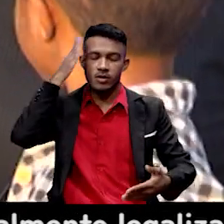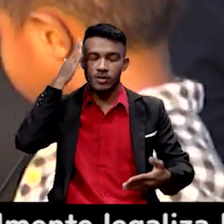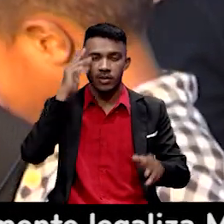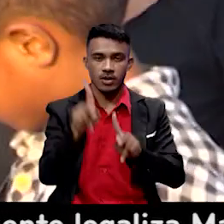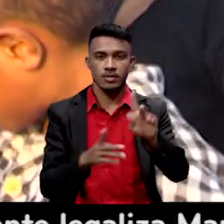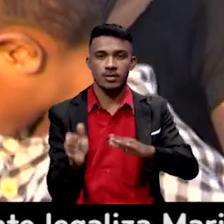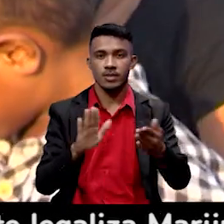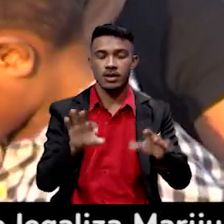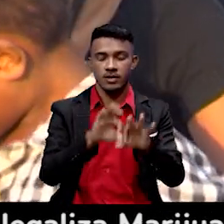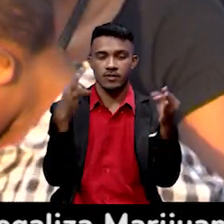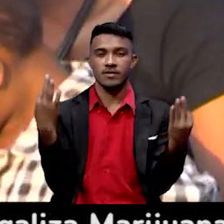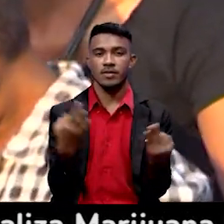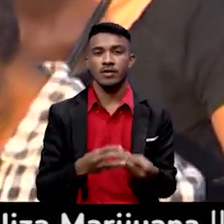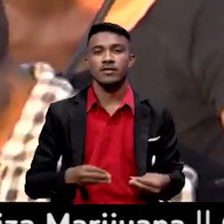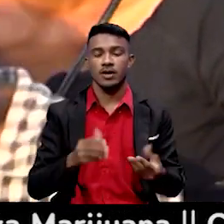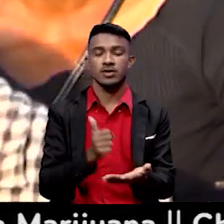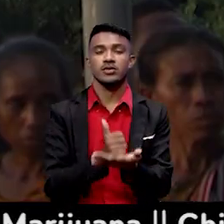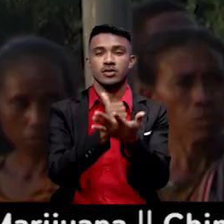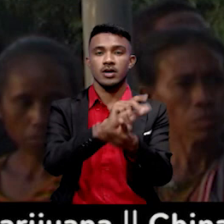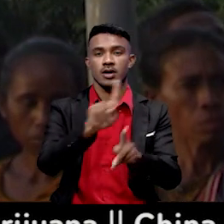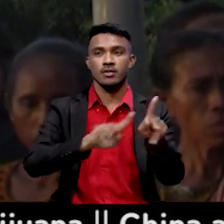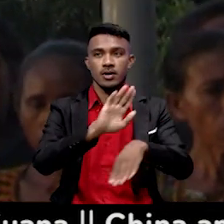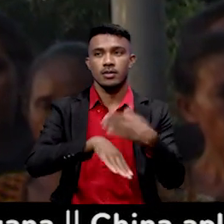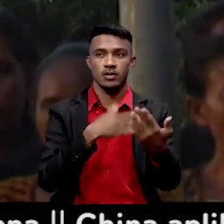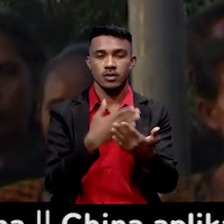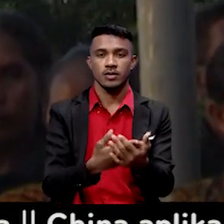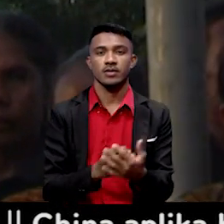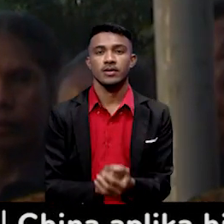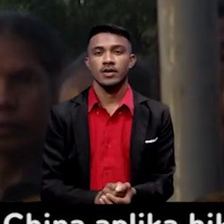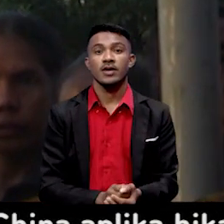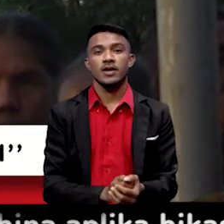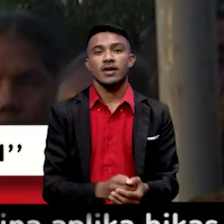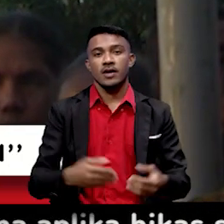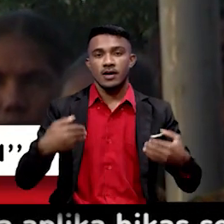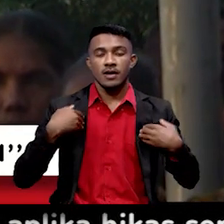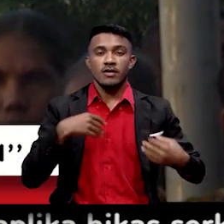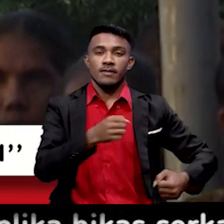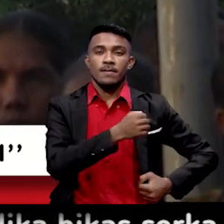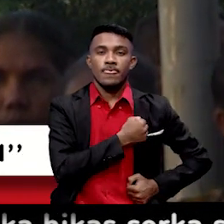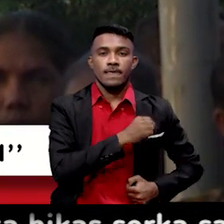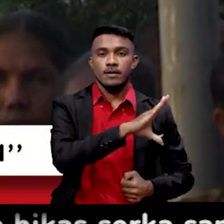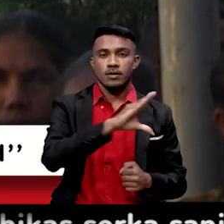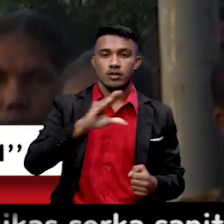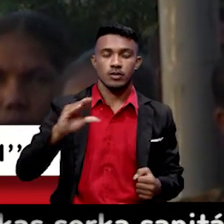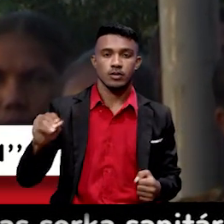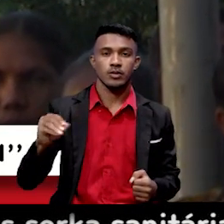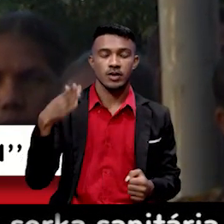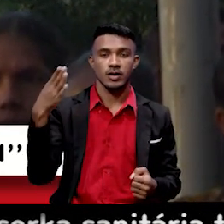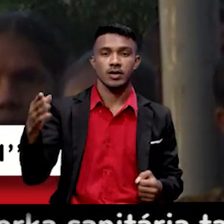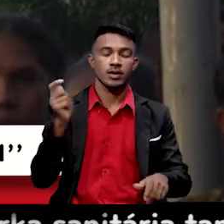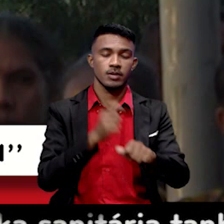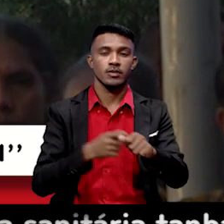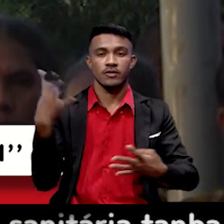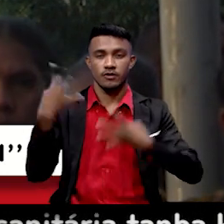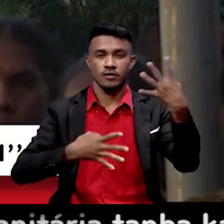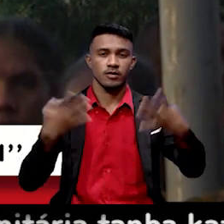no Hatene ajuda emahoto. Neia Frente Armada, no mozi a Frente Clandestina, maluk ser